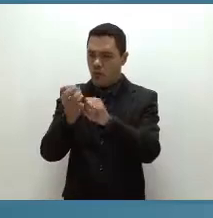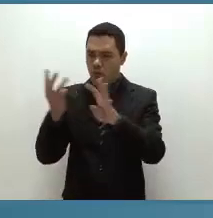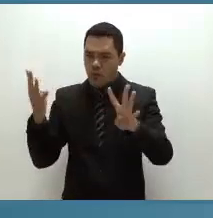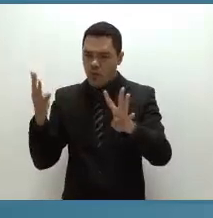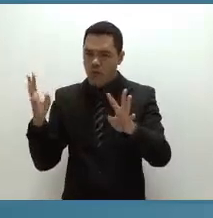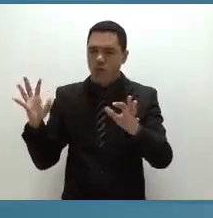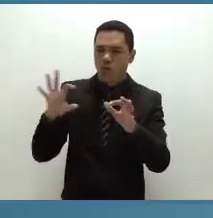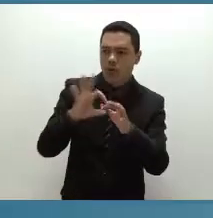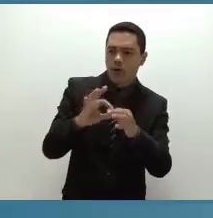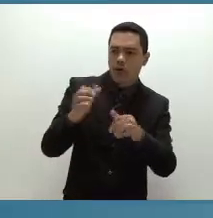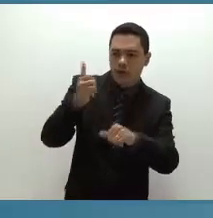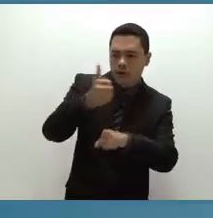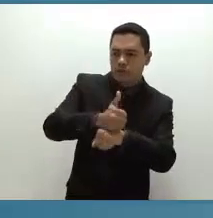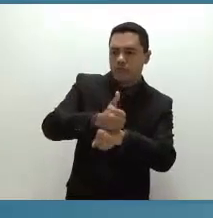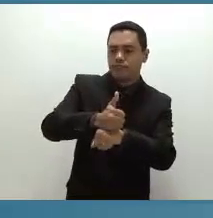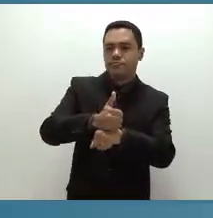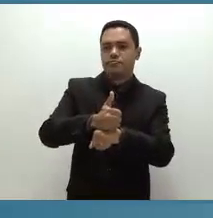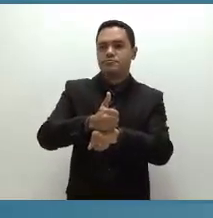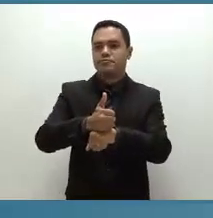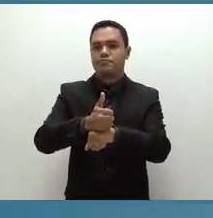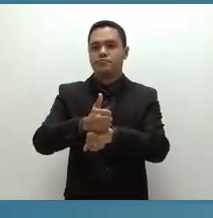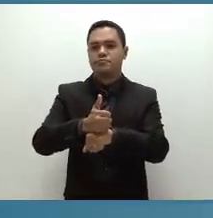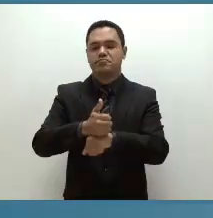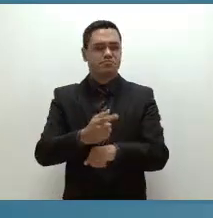Não, presidente.